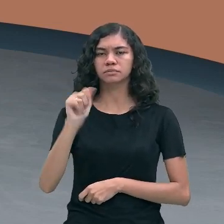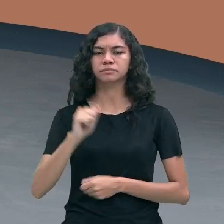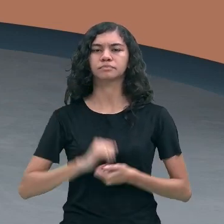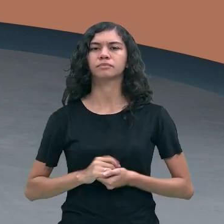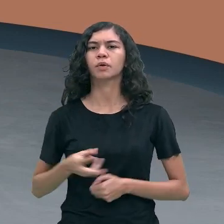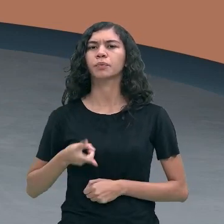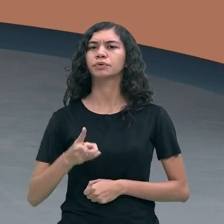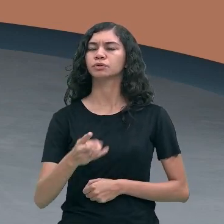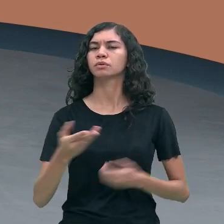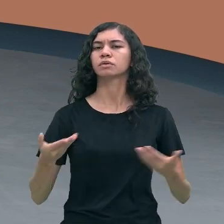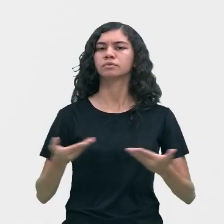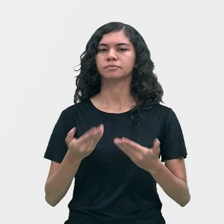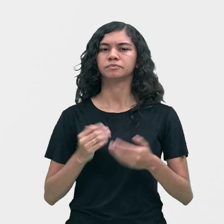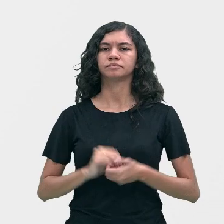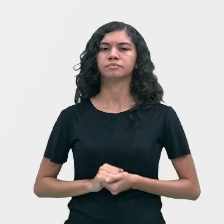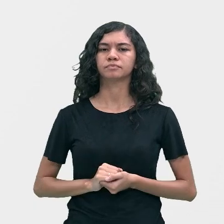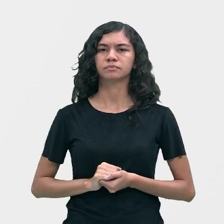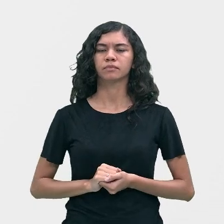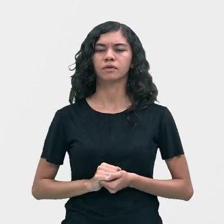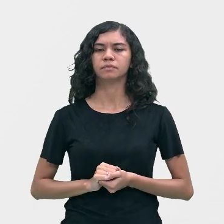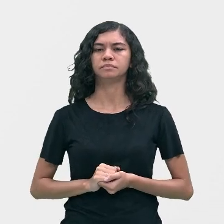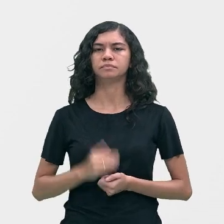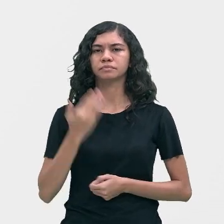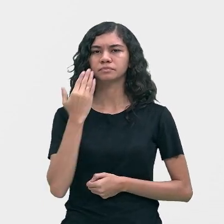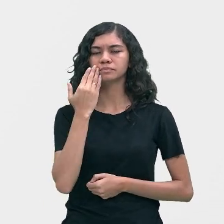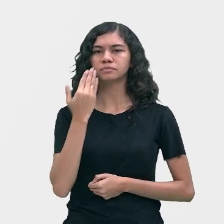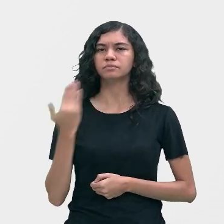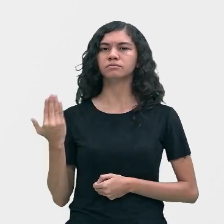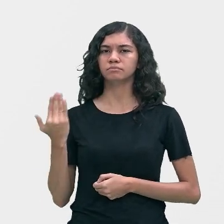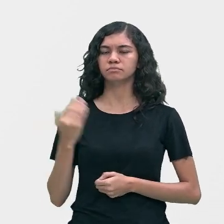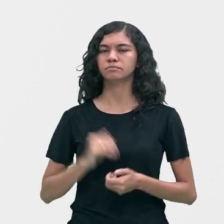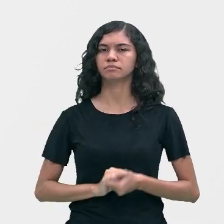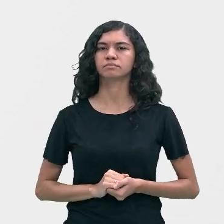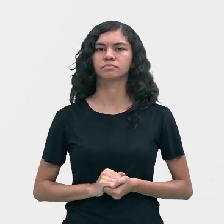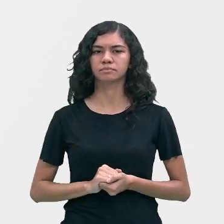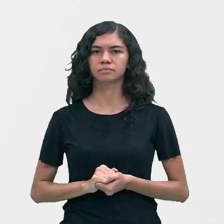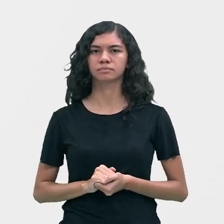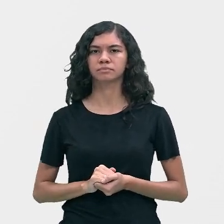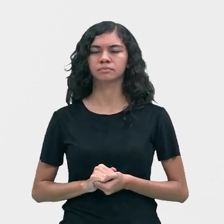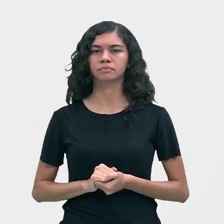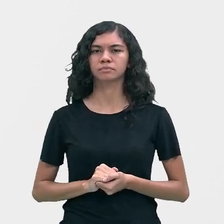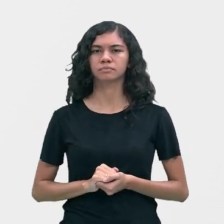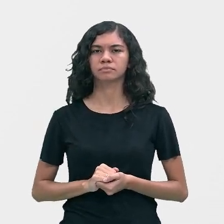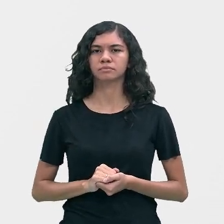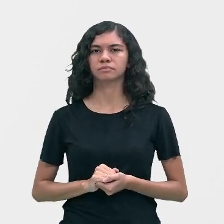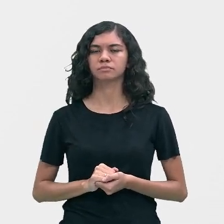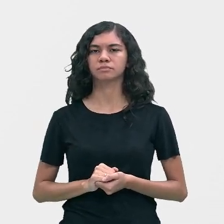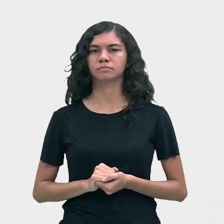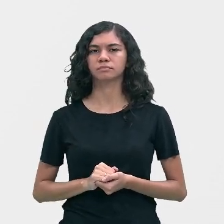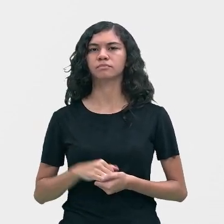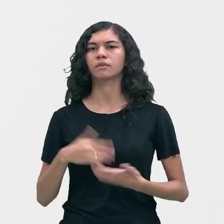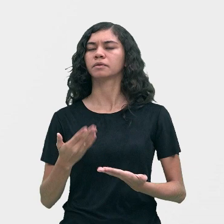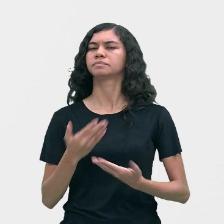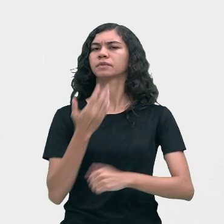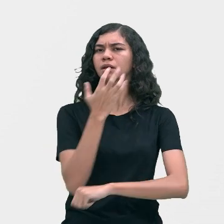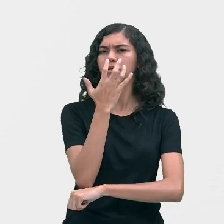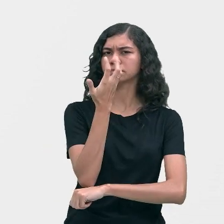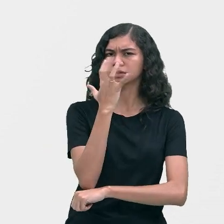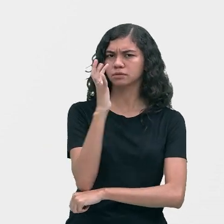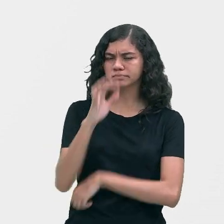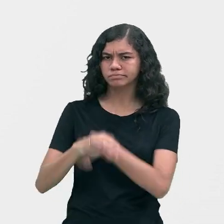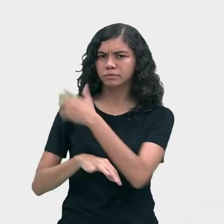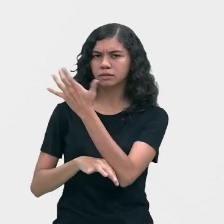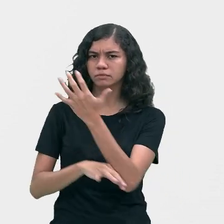agora verificando os níveis da floresta amazônica. A floresta amazônica, como eu já falei para vocês, ela